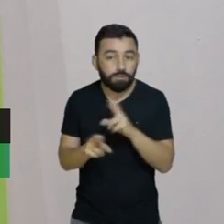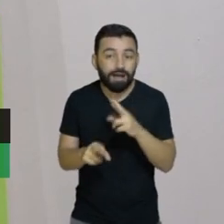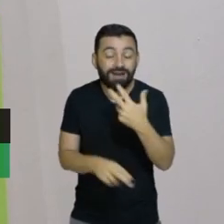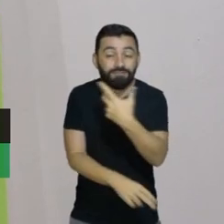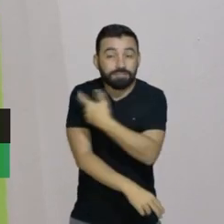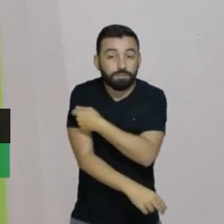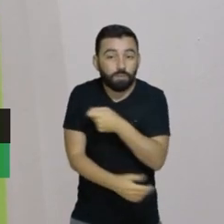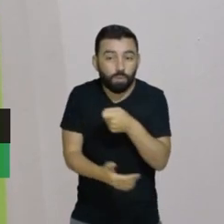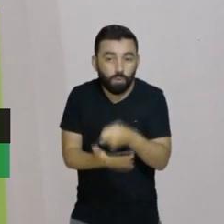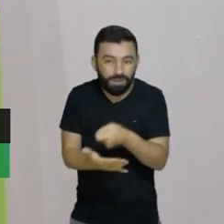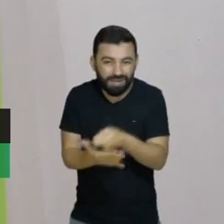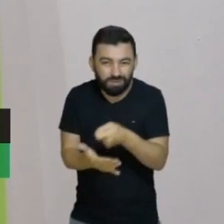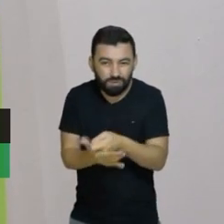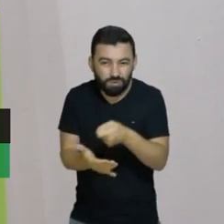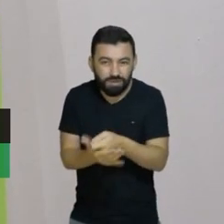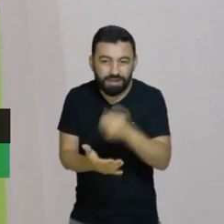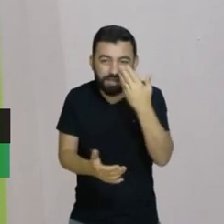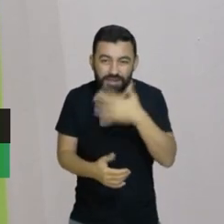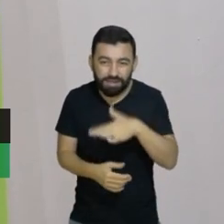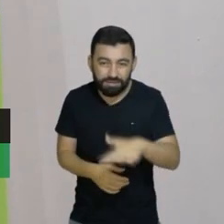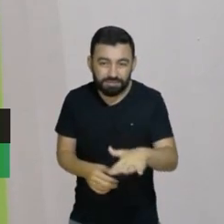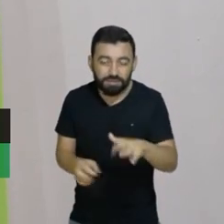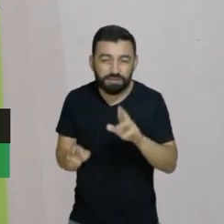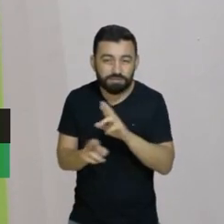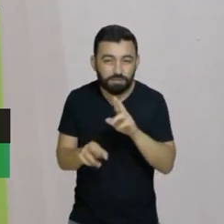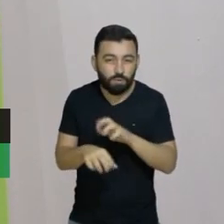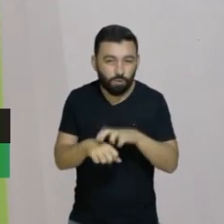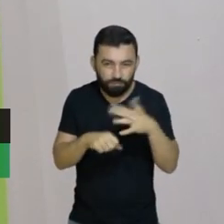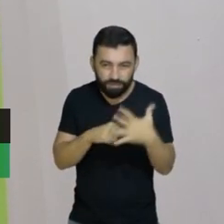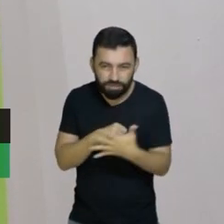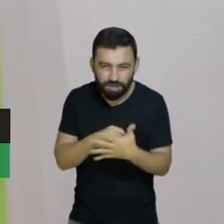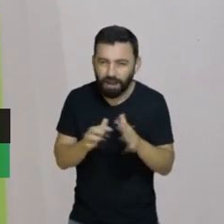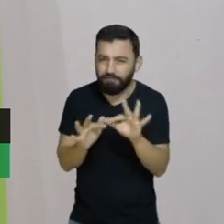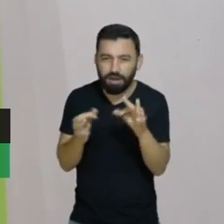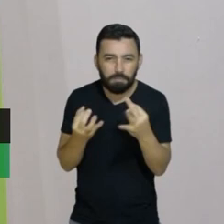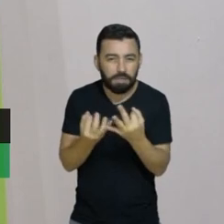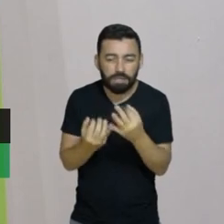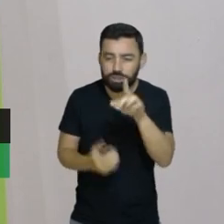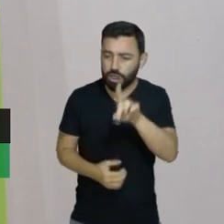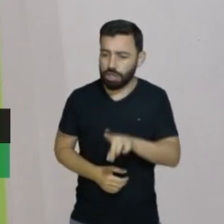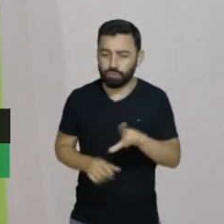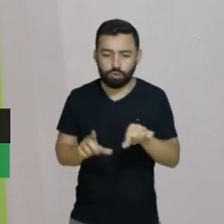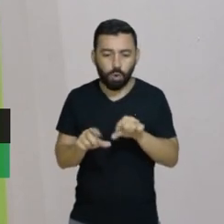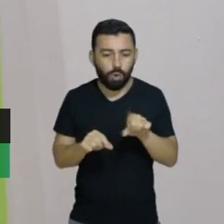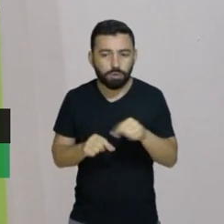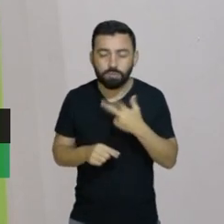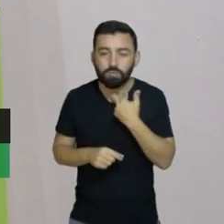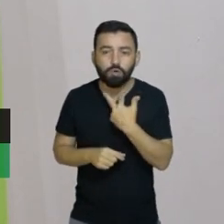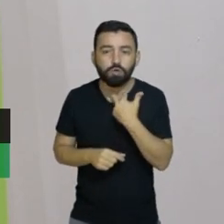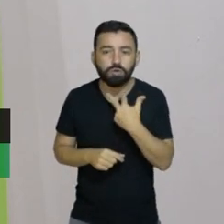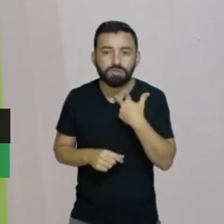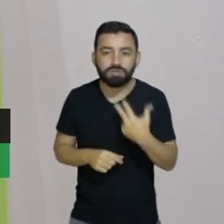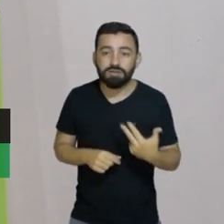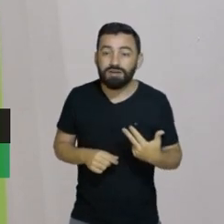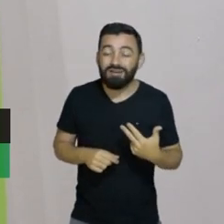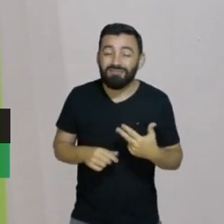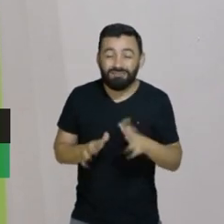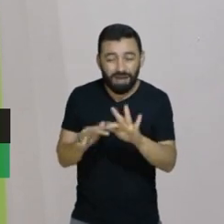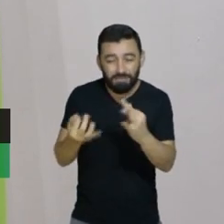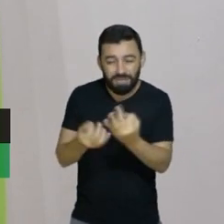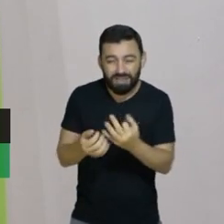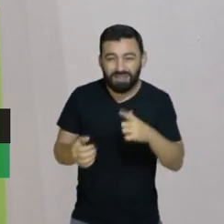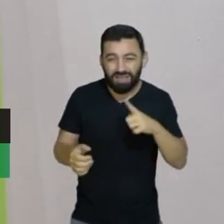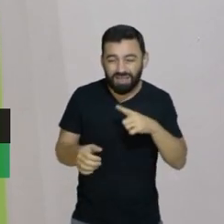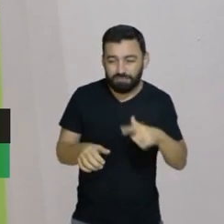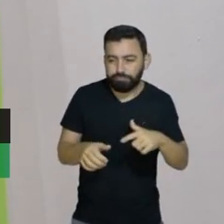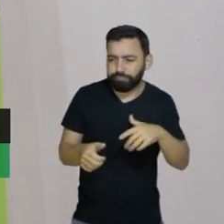obrigatória das crianças com relação ao Covid-19, onde a família não tem mais direito de escolha, muitas famílias sendo perseguidas. Então, nós precisamos se